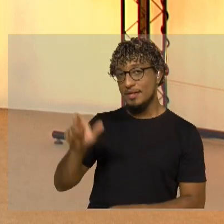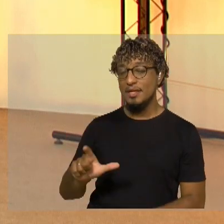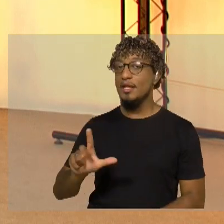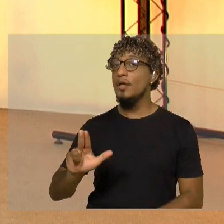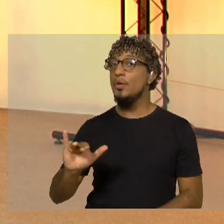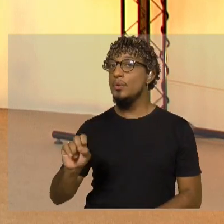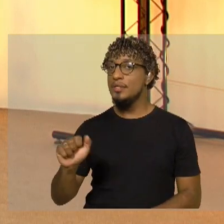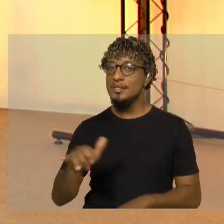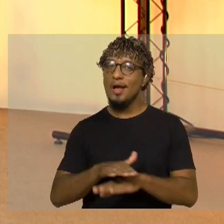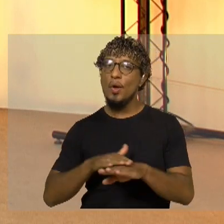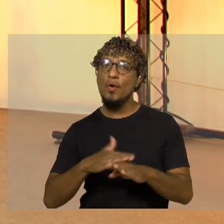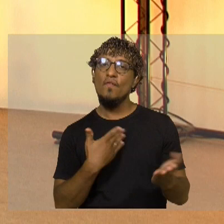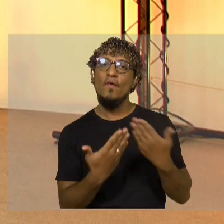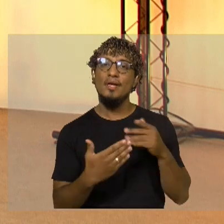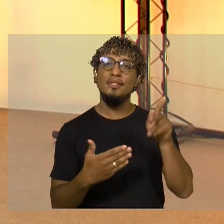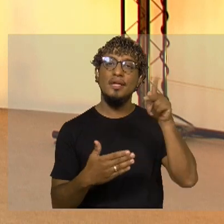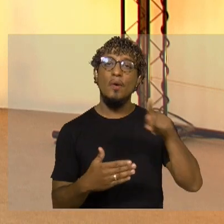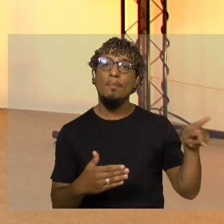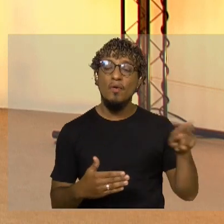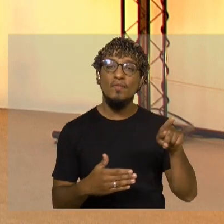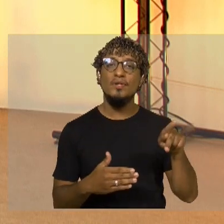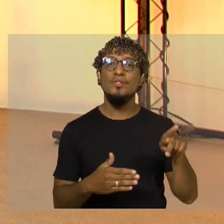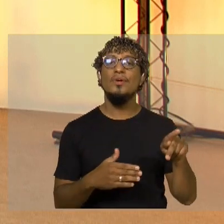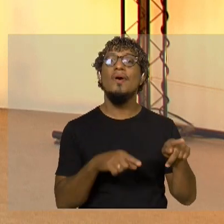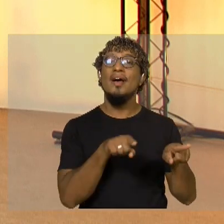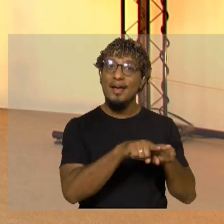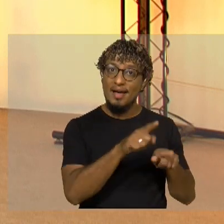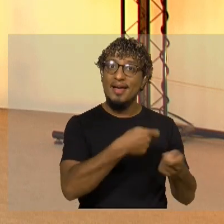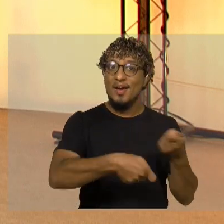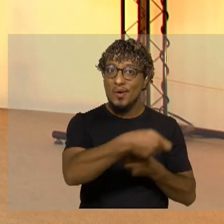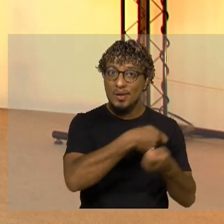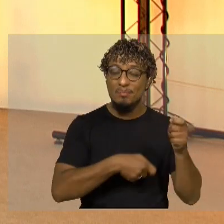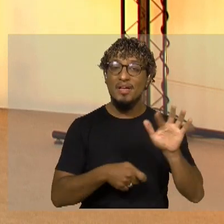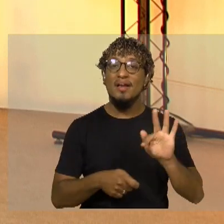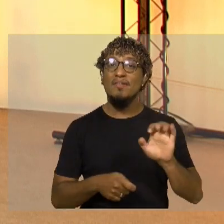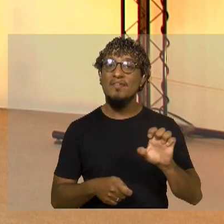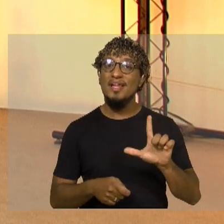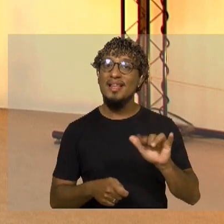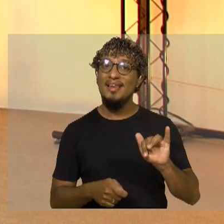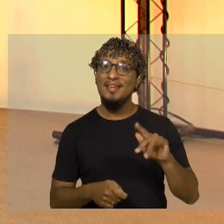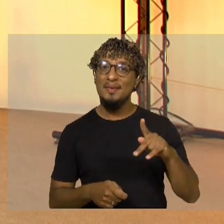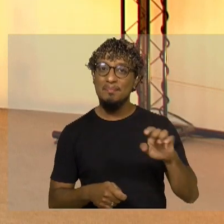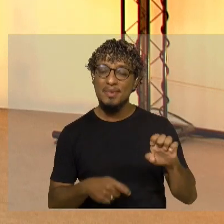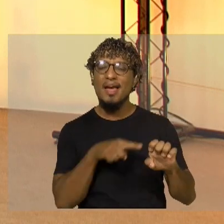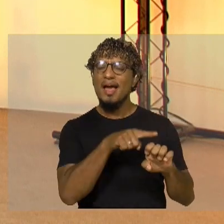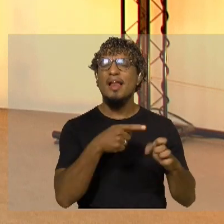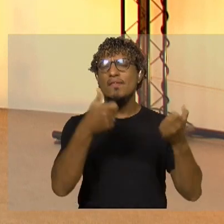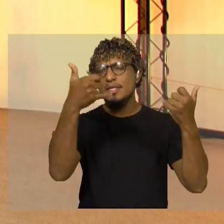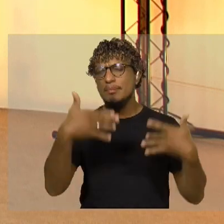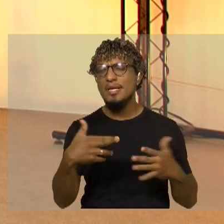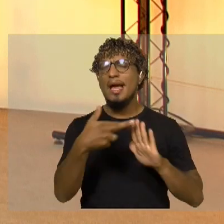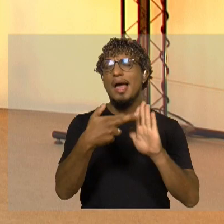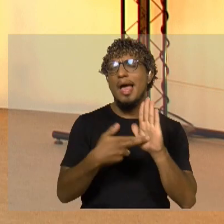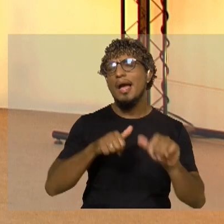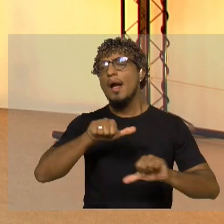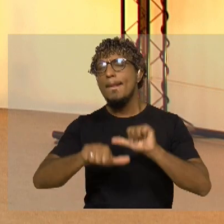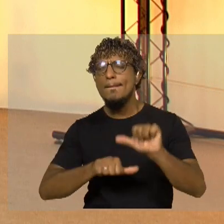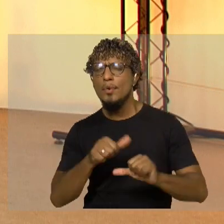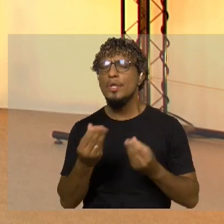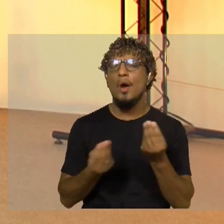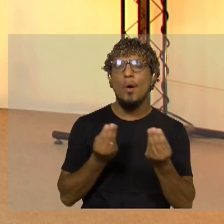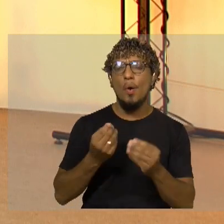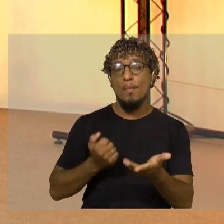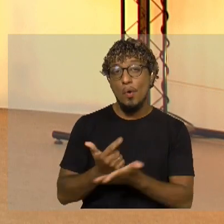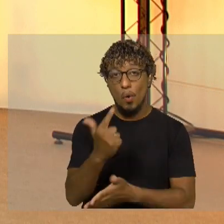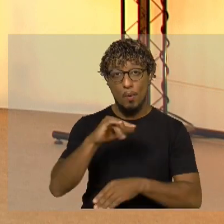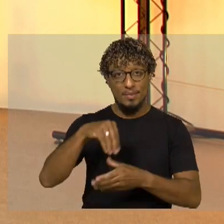Luísa Rabelo conversa agora com o economista e professor da UFMA, Felipe de Holanda, sobre o que muda com as novas regras de taxação